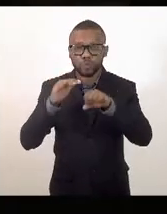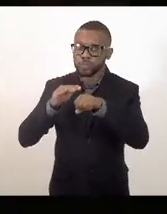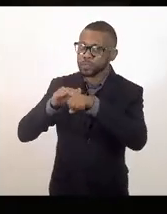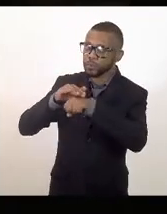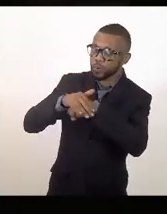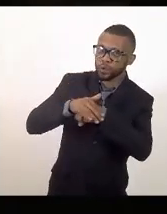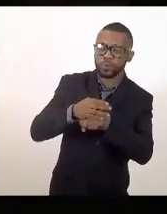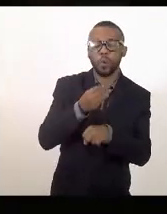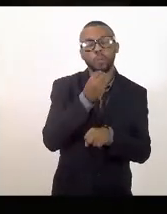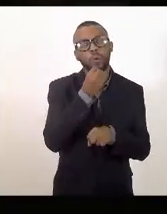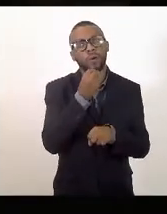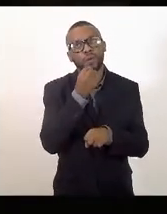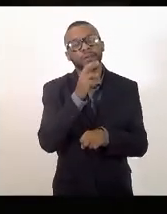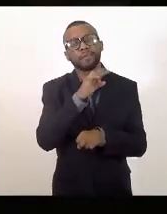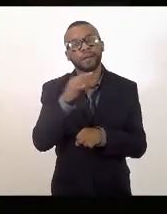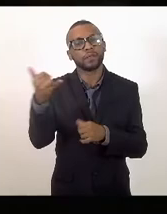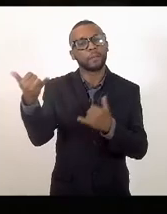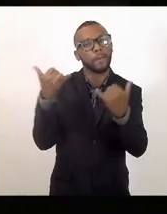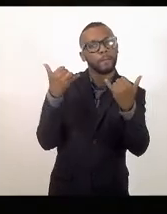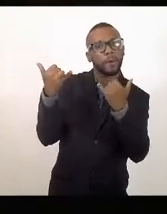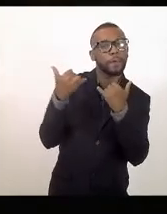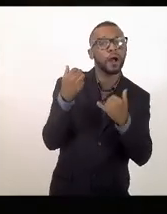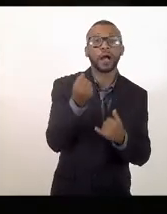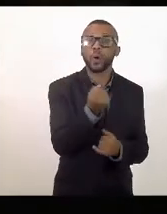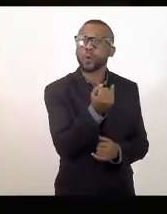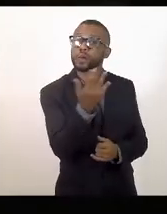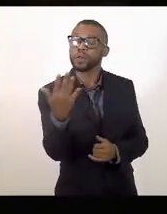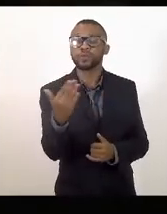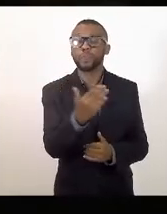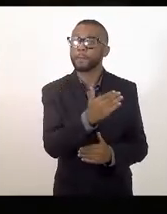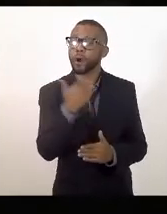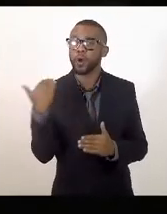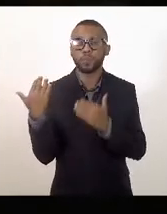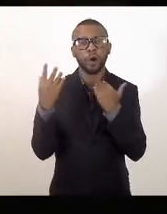vamos ouvir que o número de mortes do dia